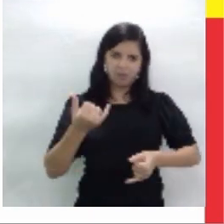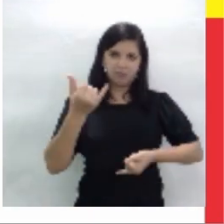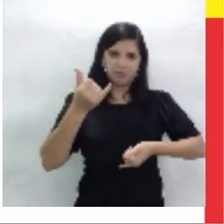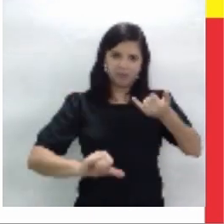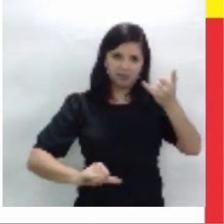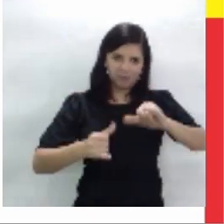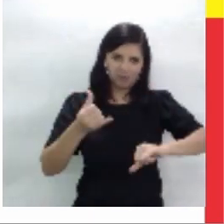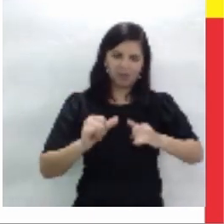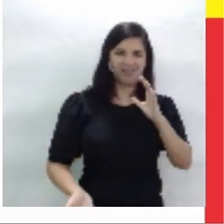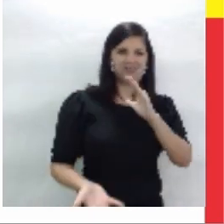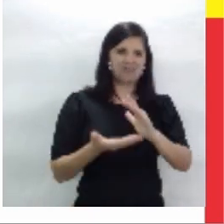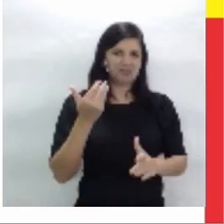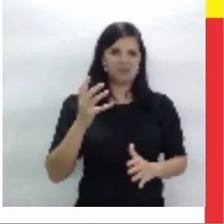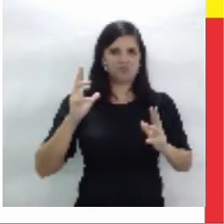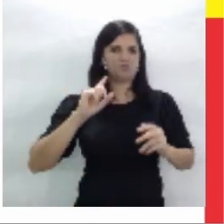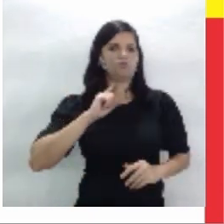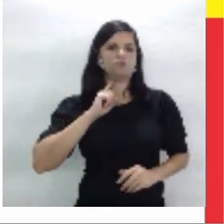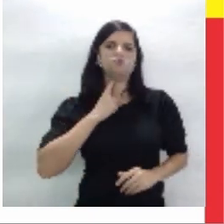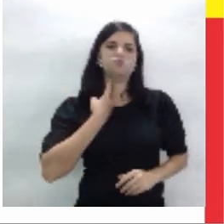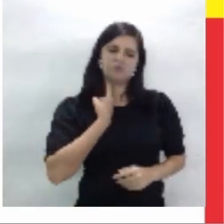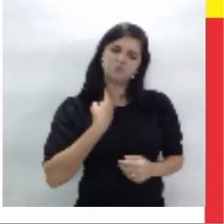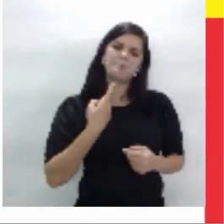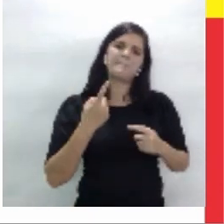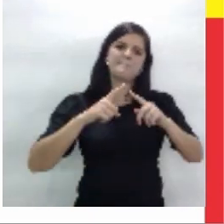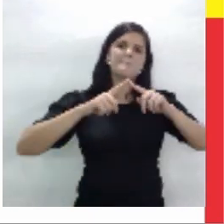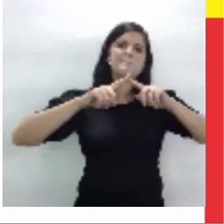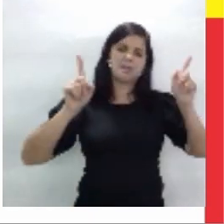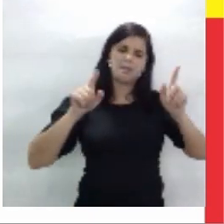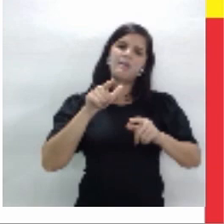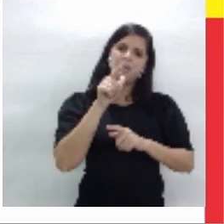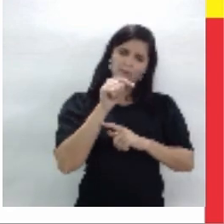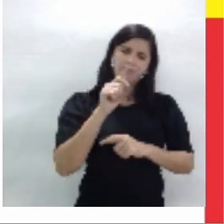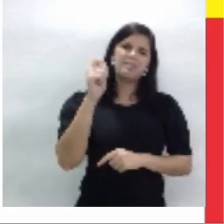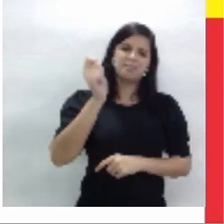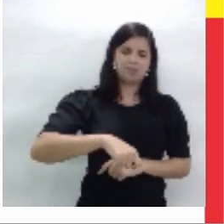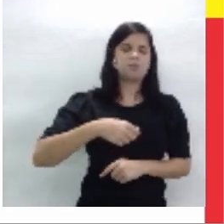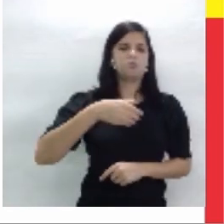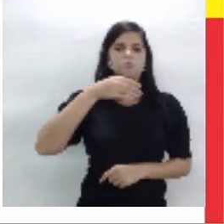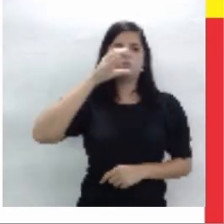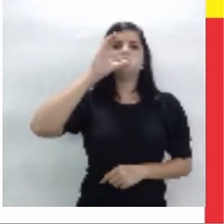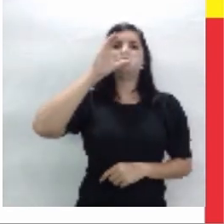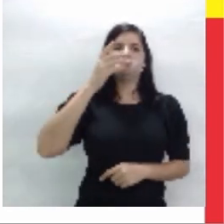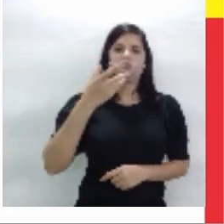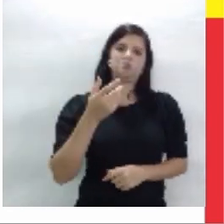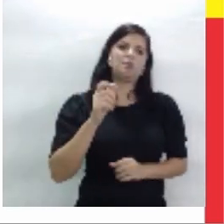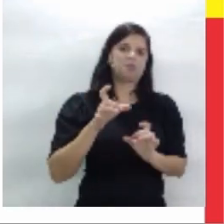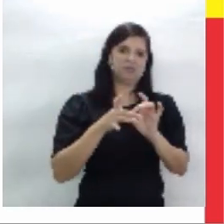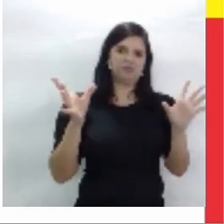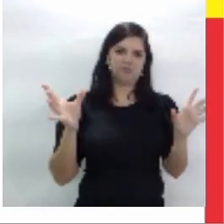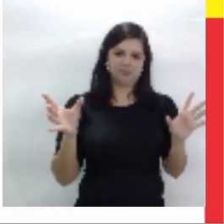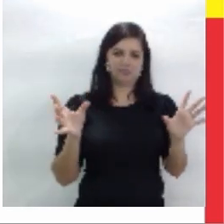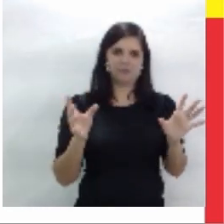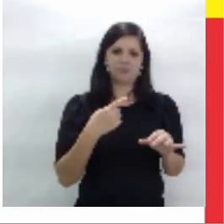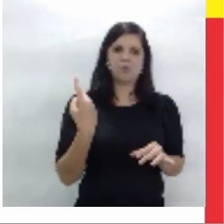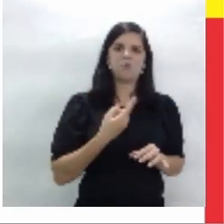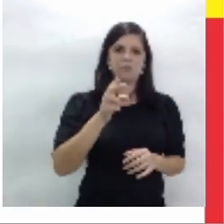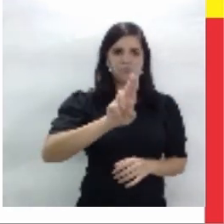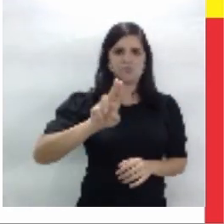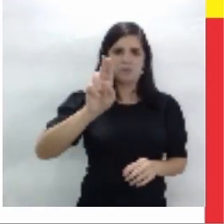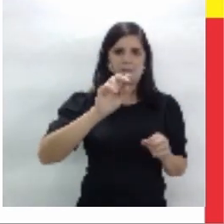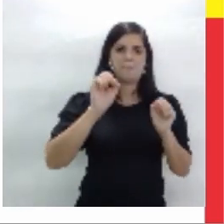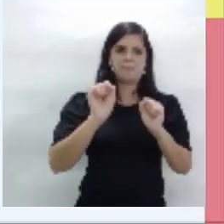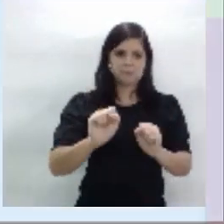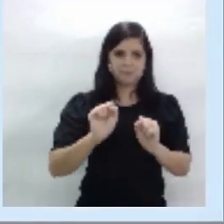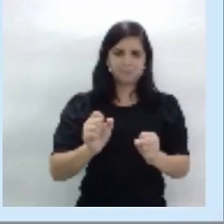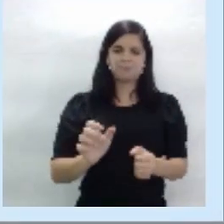algumas impurezas, mas que é uma água que é consumível, ou seja, que nós podemos aí utilizar. Olha para mim,